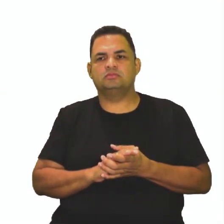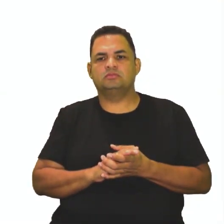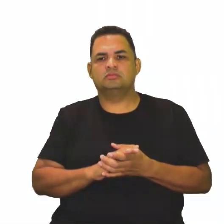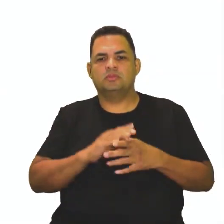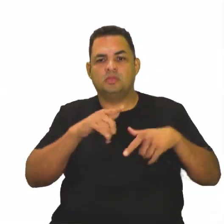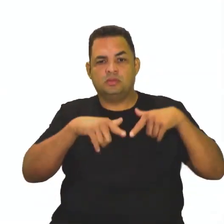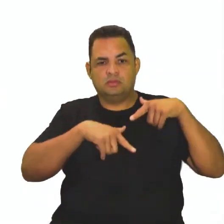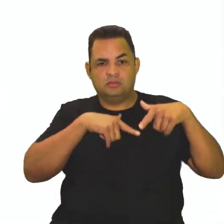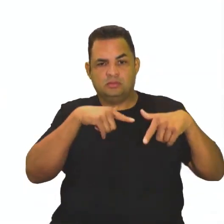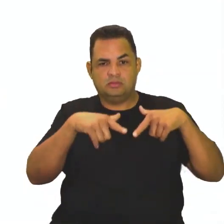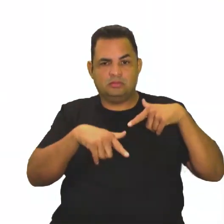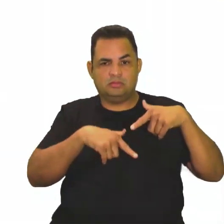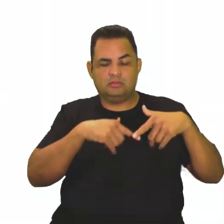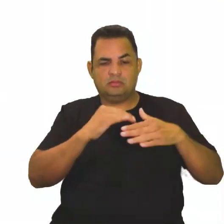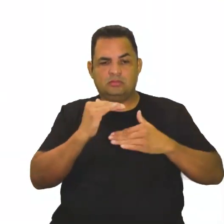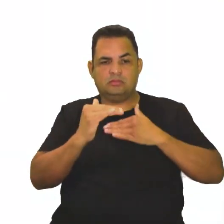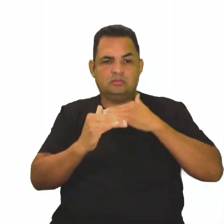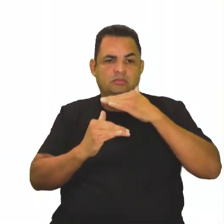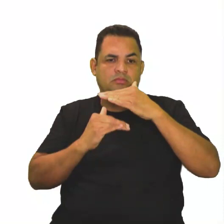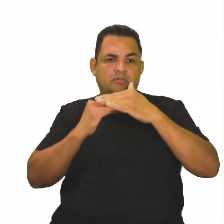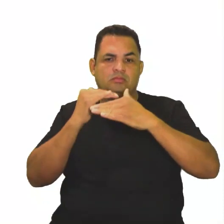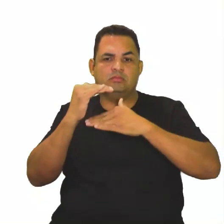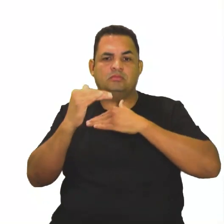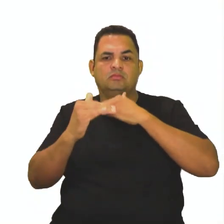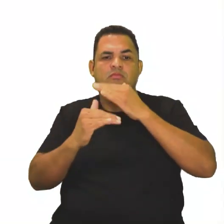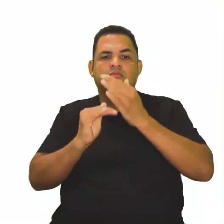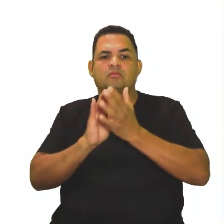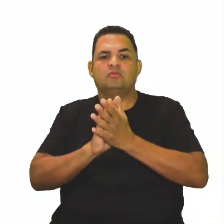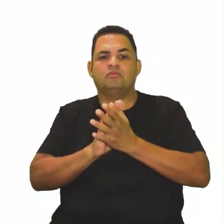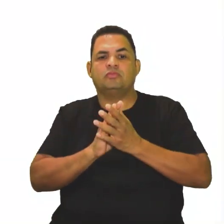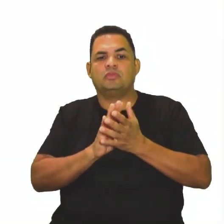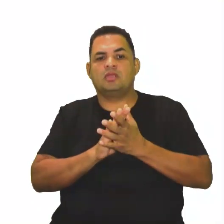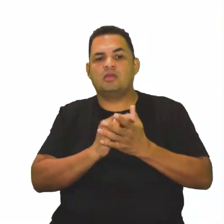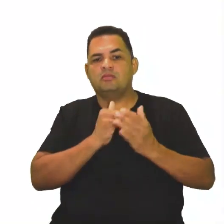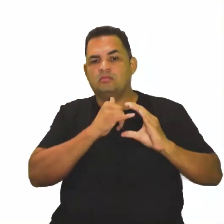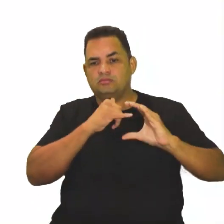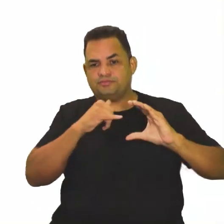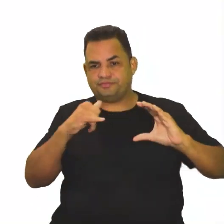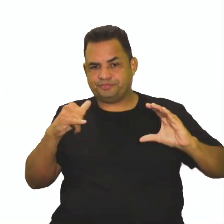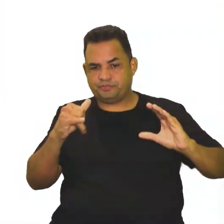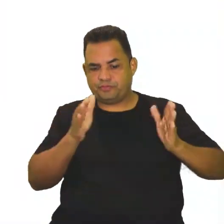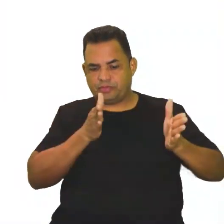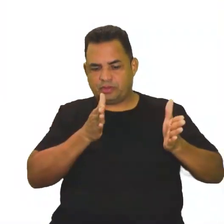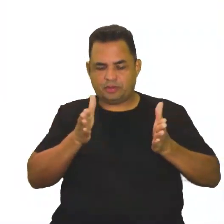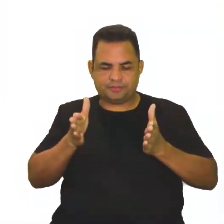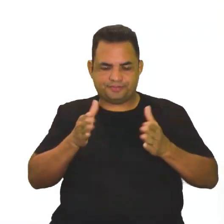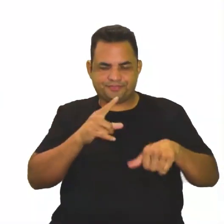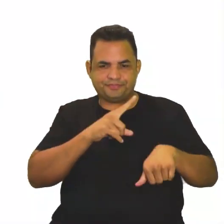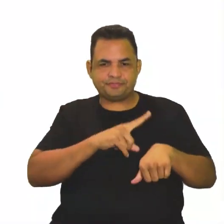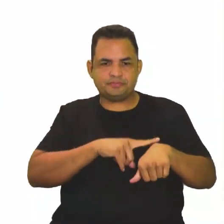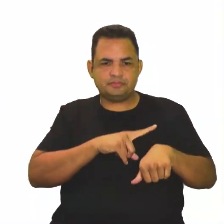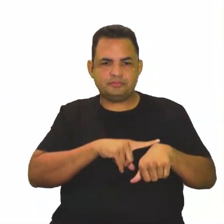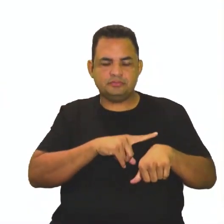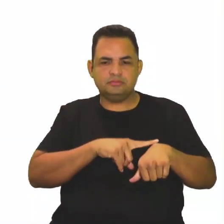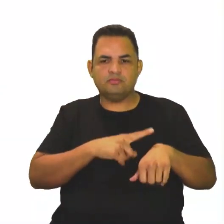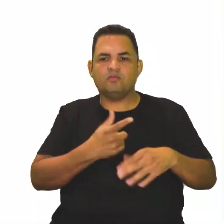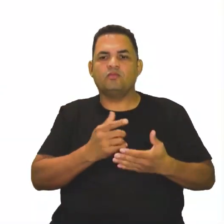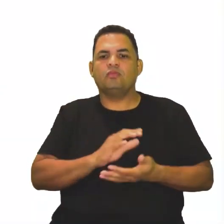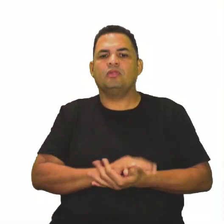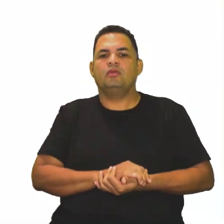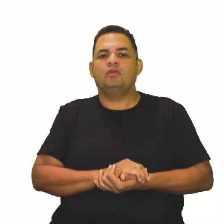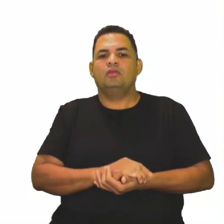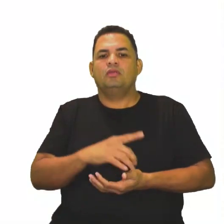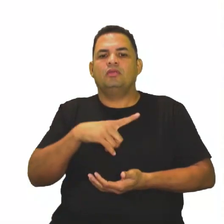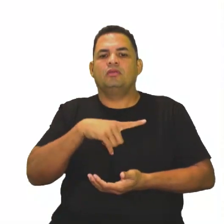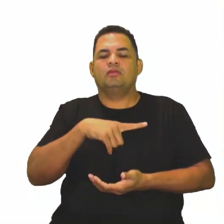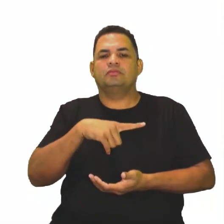o trabalho elétrico desenvolvido pela corrente elétrica num período de tempo. Então, nós temos